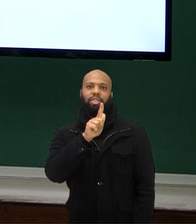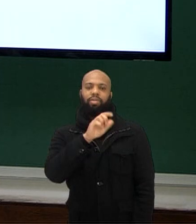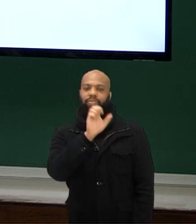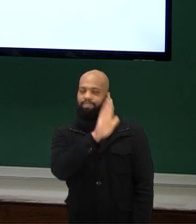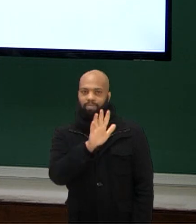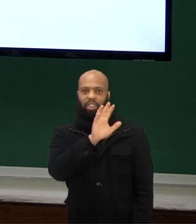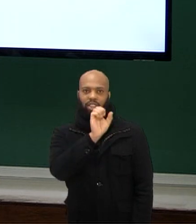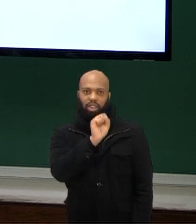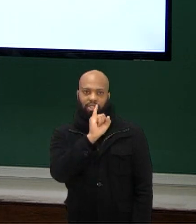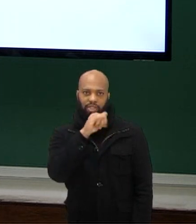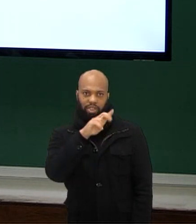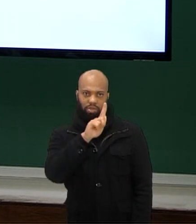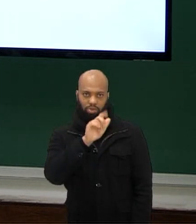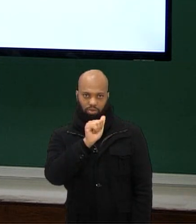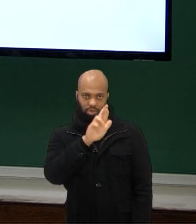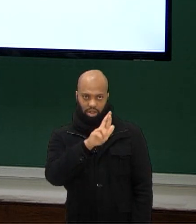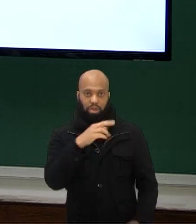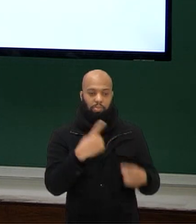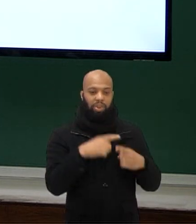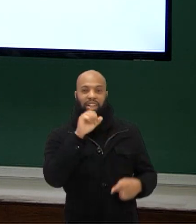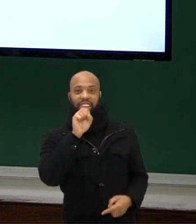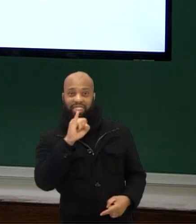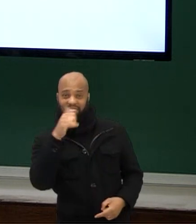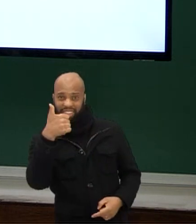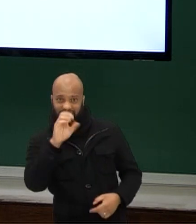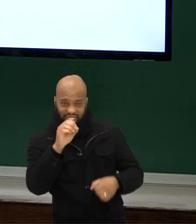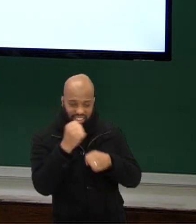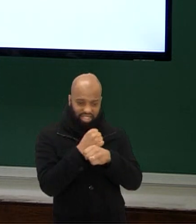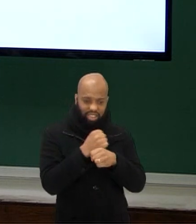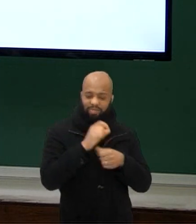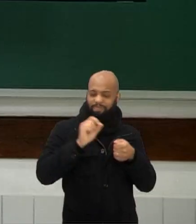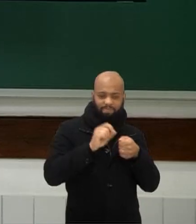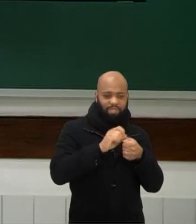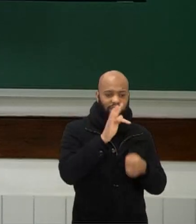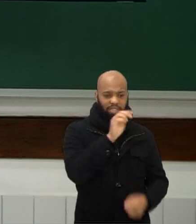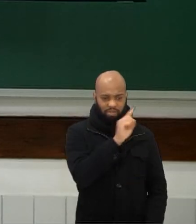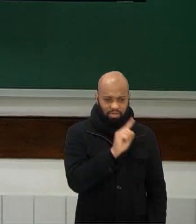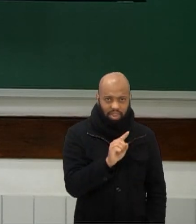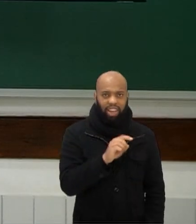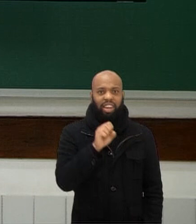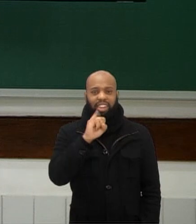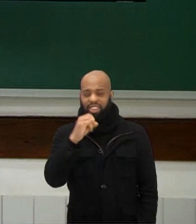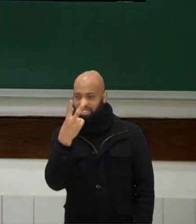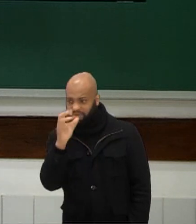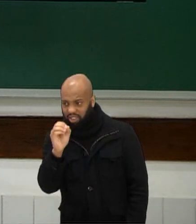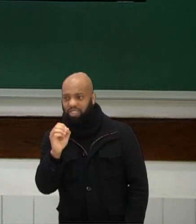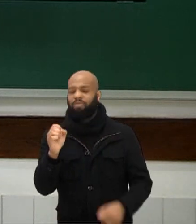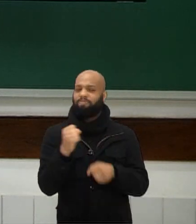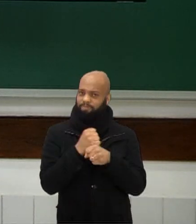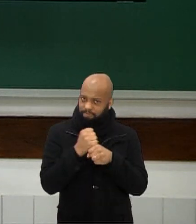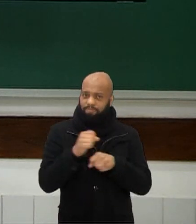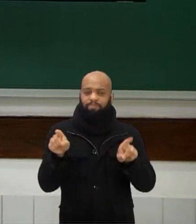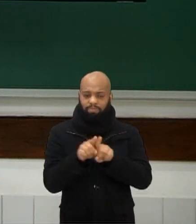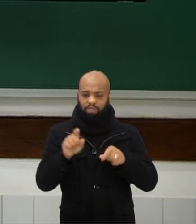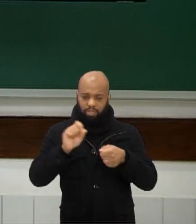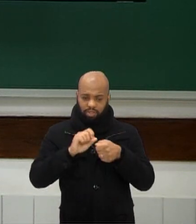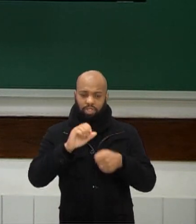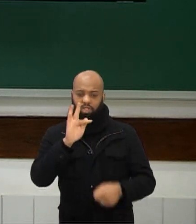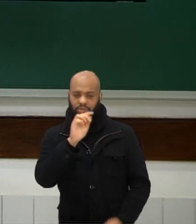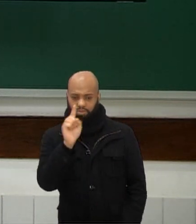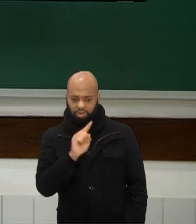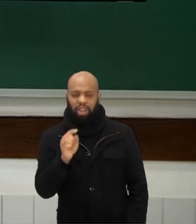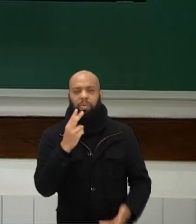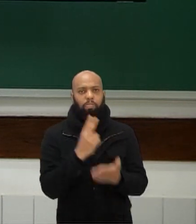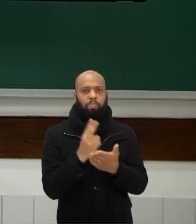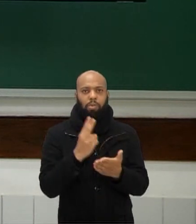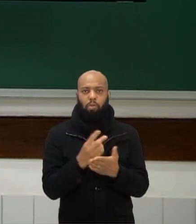quantidade de tempo. Se for 10 anos, é faz. Se for 20, é faz também, certo? Então, o verbo fica ali no